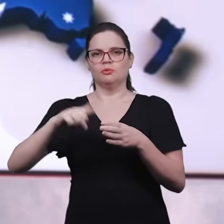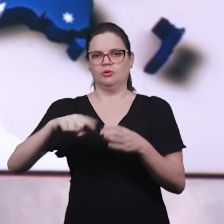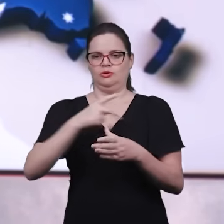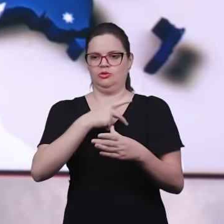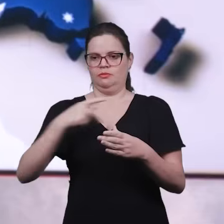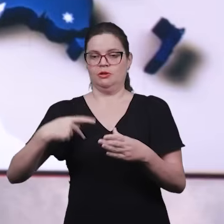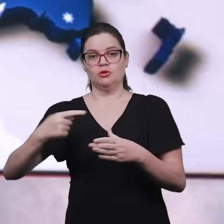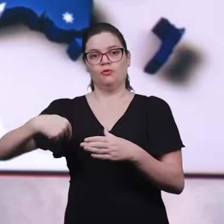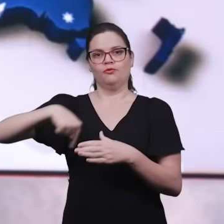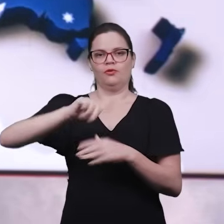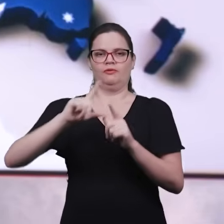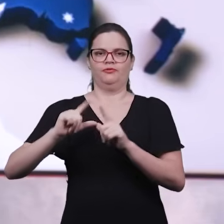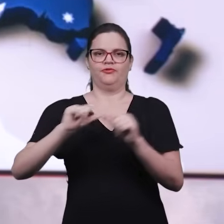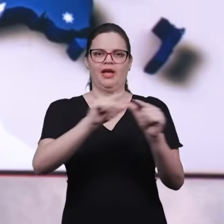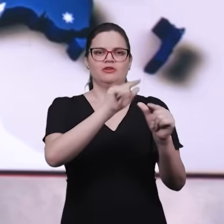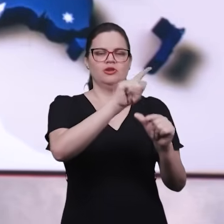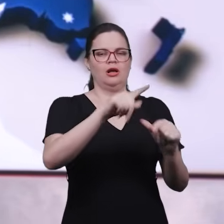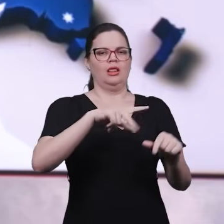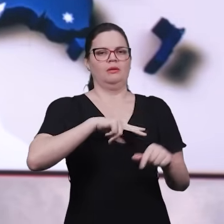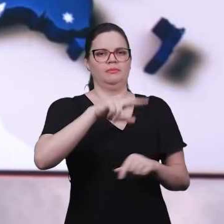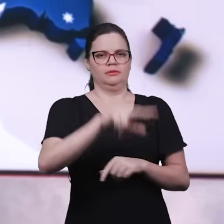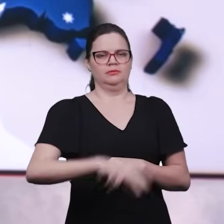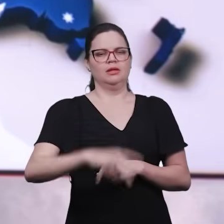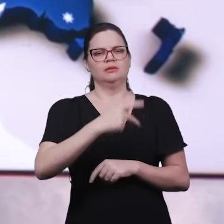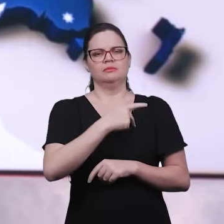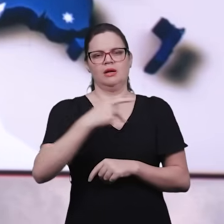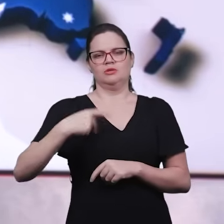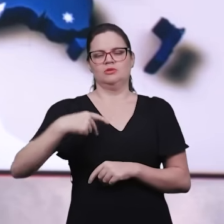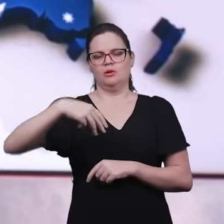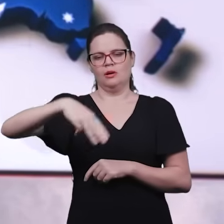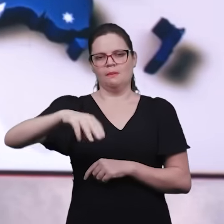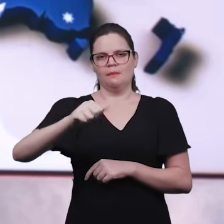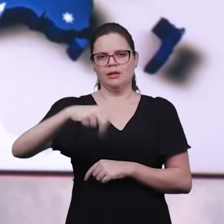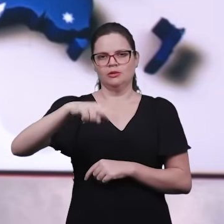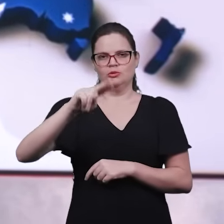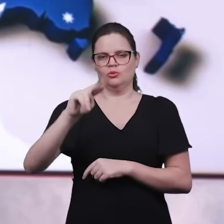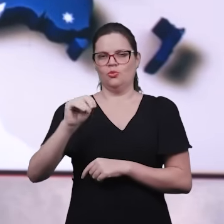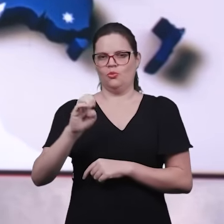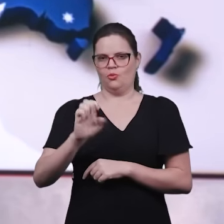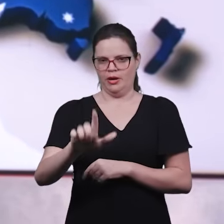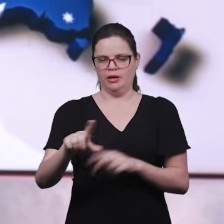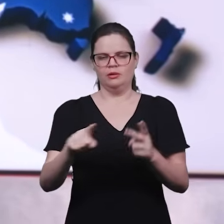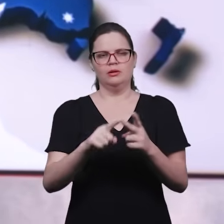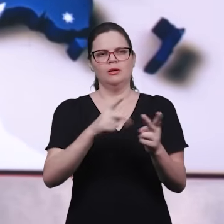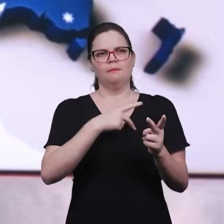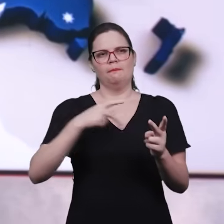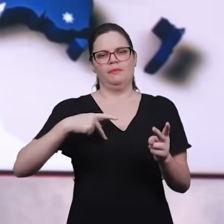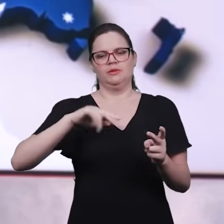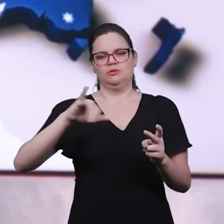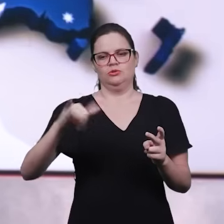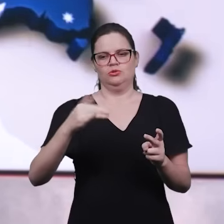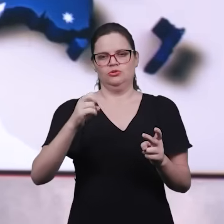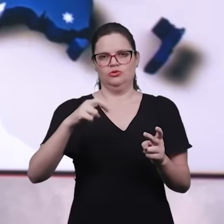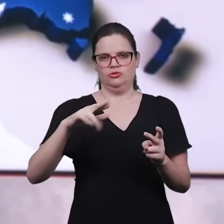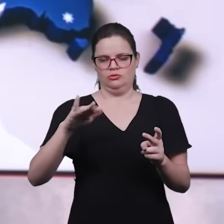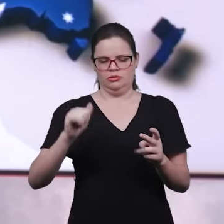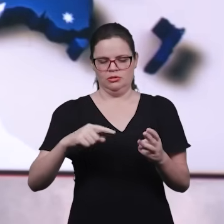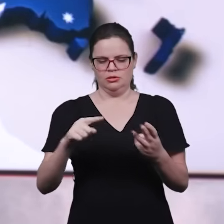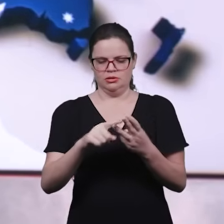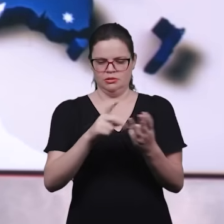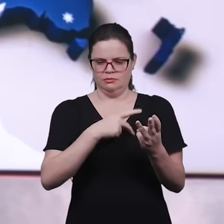Porto. O pastor Manuel dos Passos Barros era o primeiro presidente, pastor Jonas, pastor